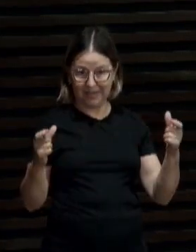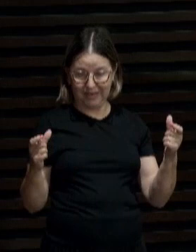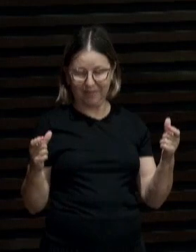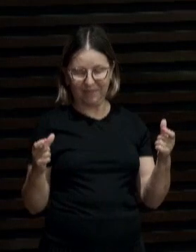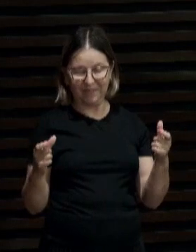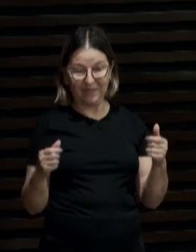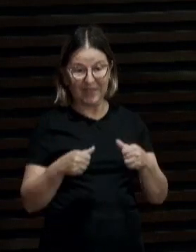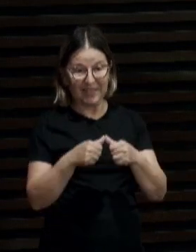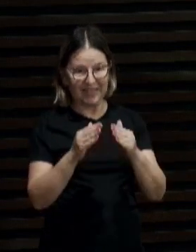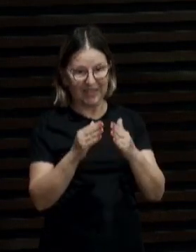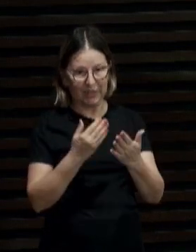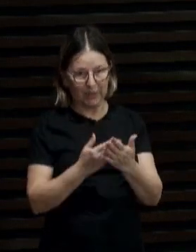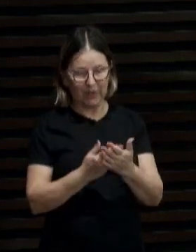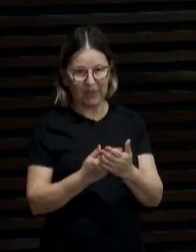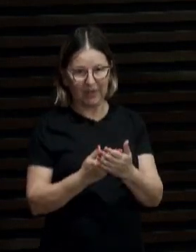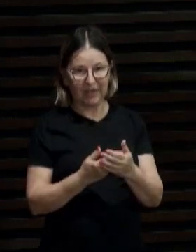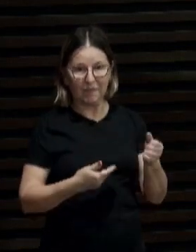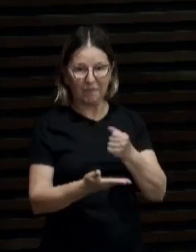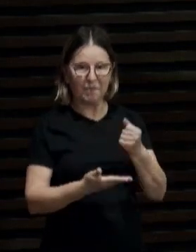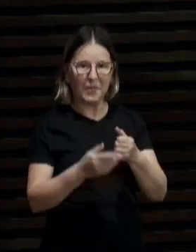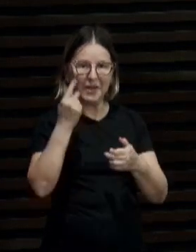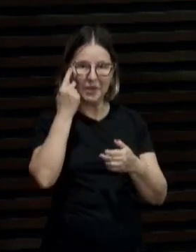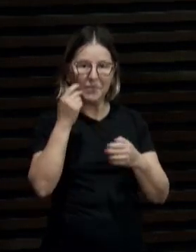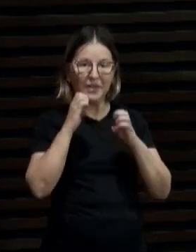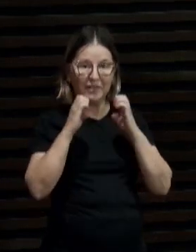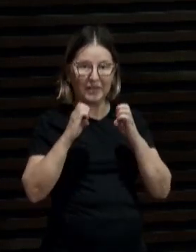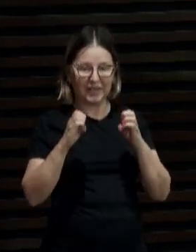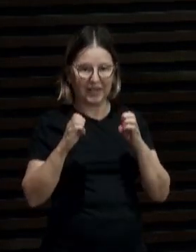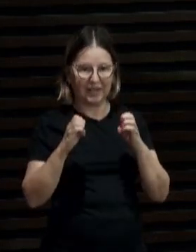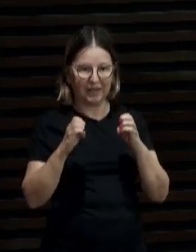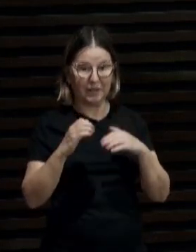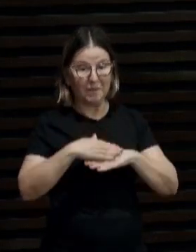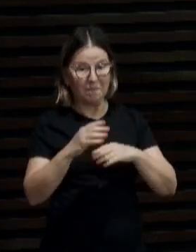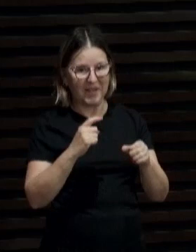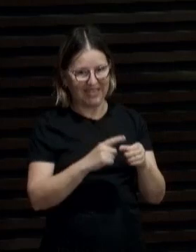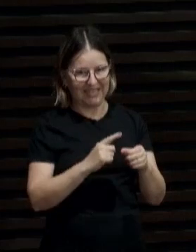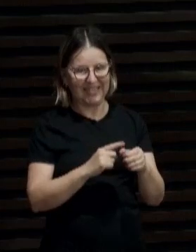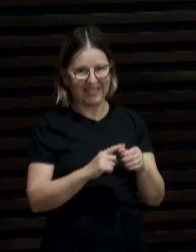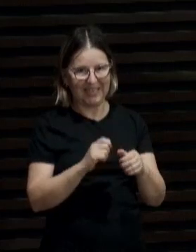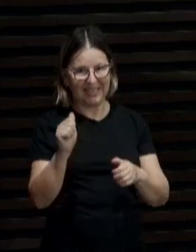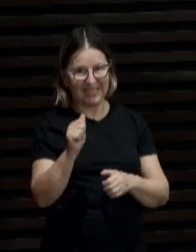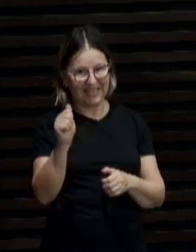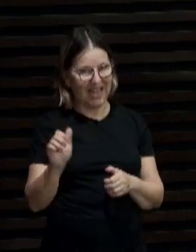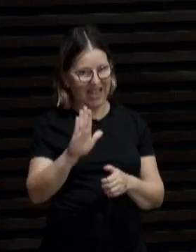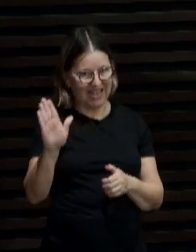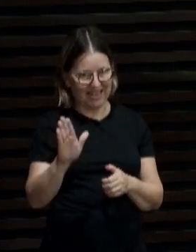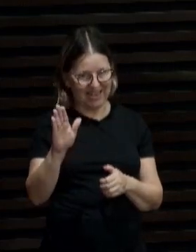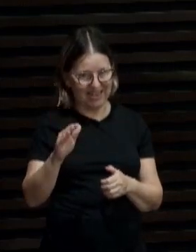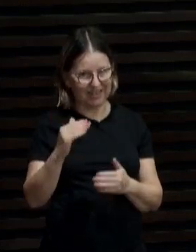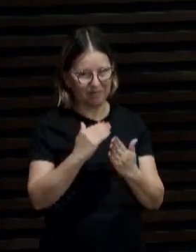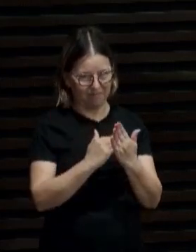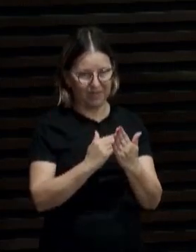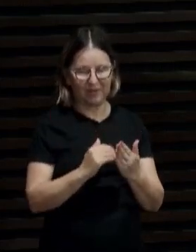foi a base para a evangelização das outras cidades da Ásia Menor, às quais foram